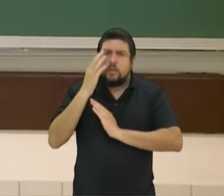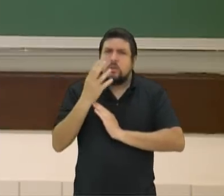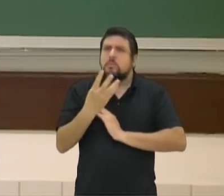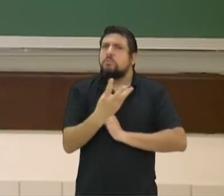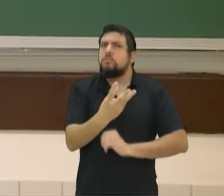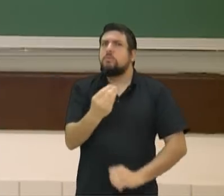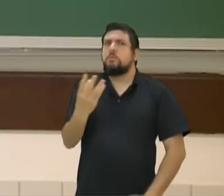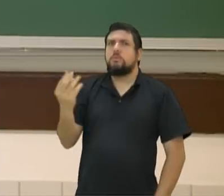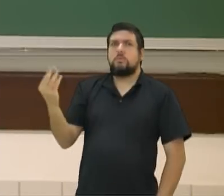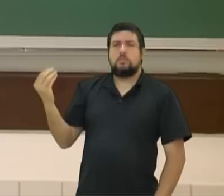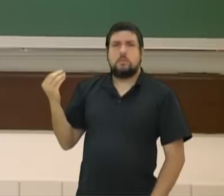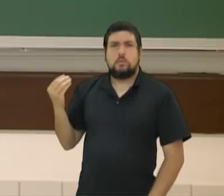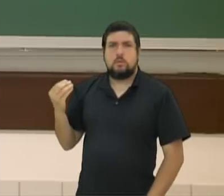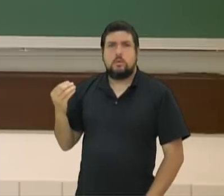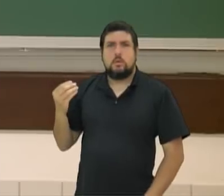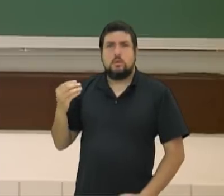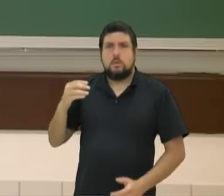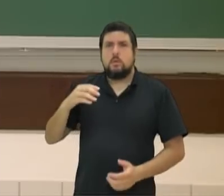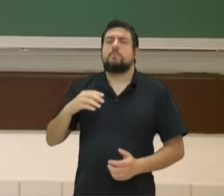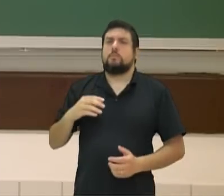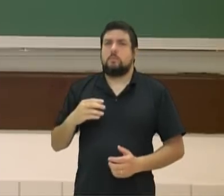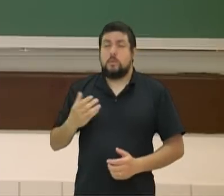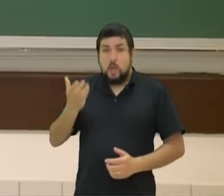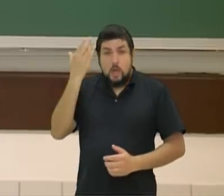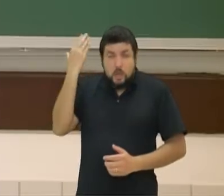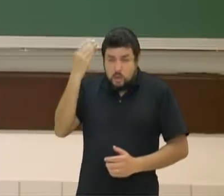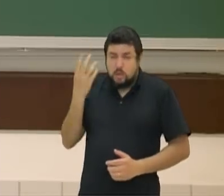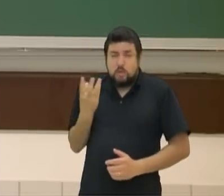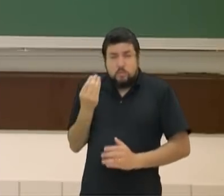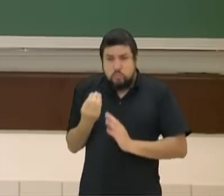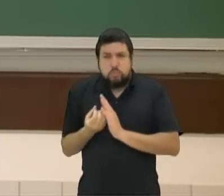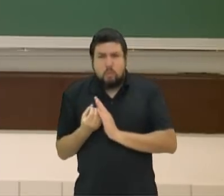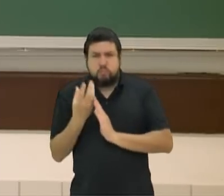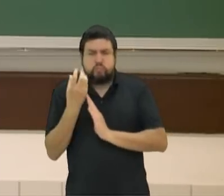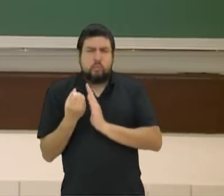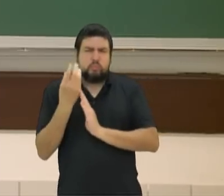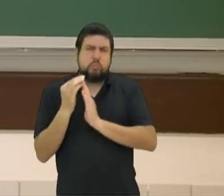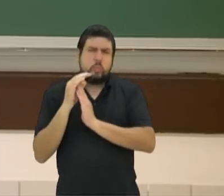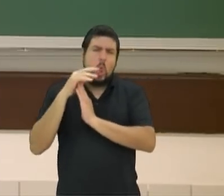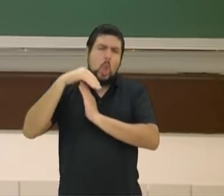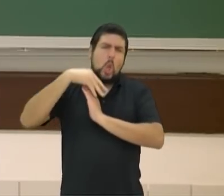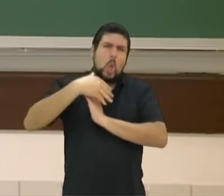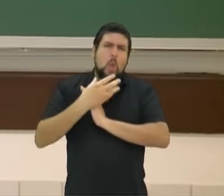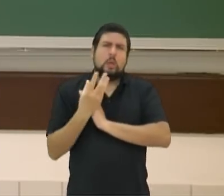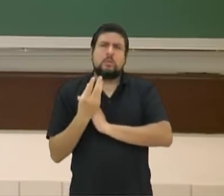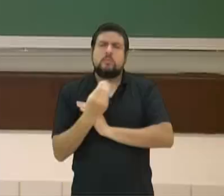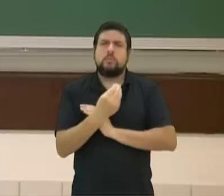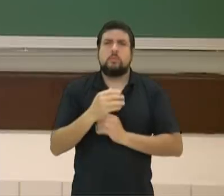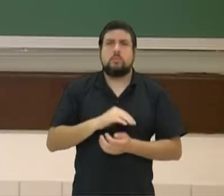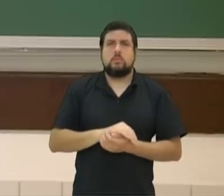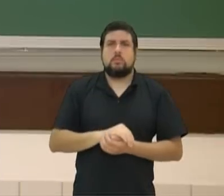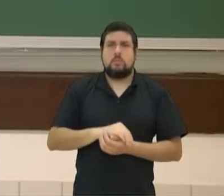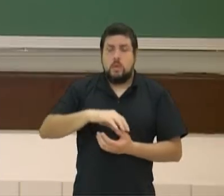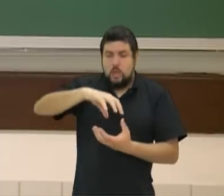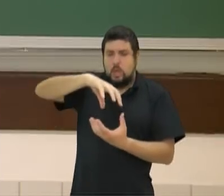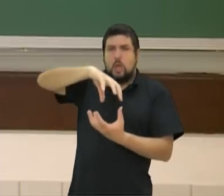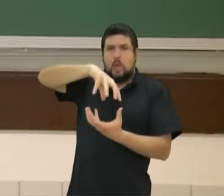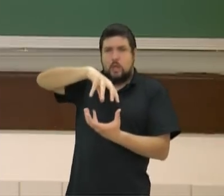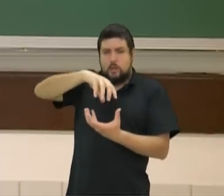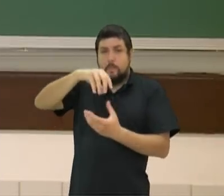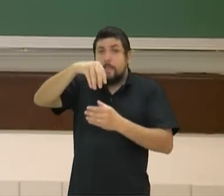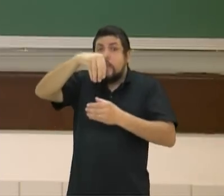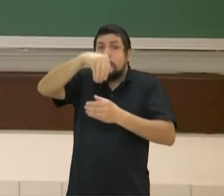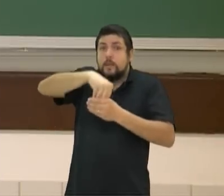intensa atividade. Lá no núcleo do nosso planeta existe um material que a gente chama de magma. O magma,